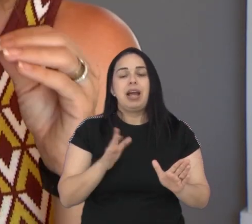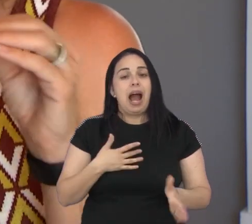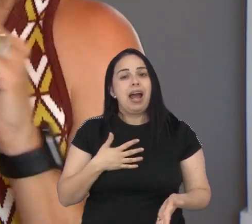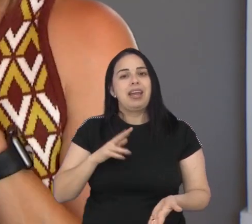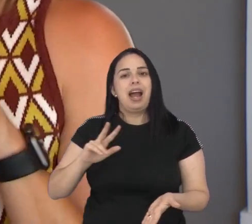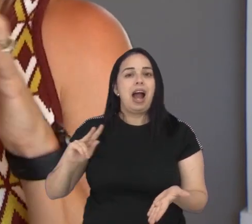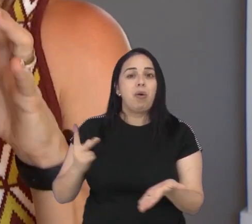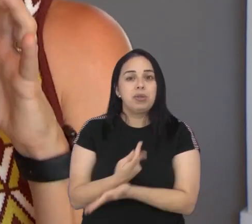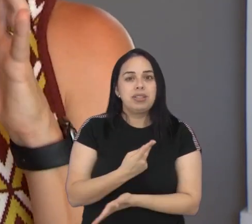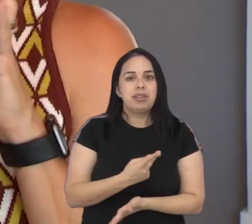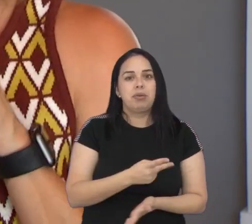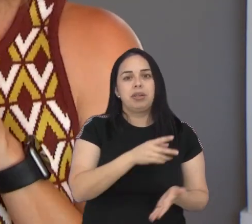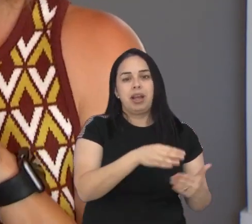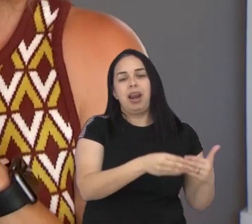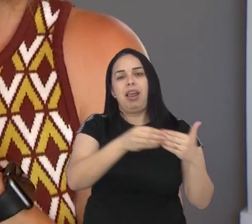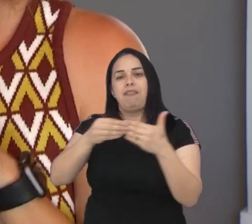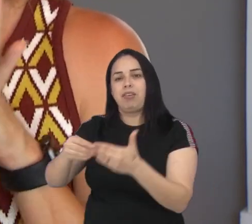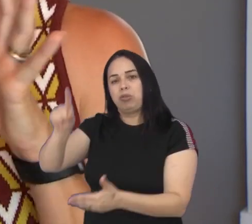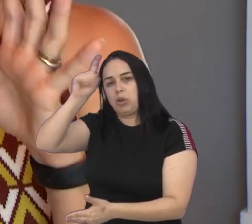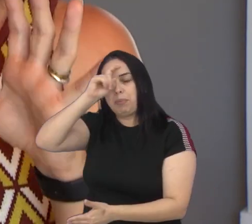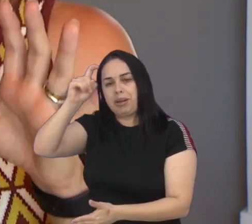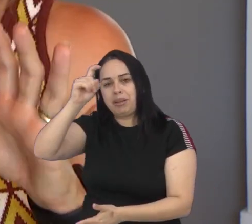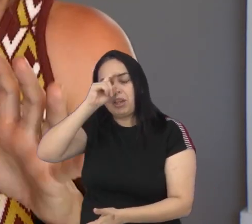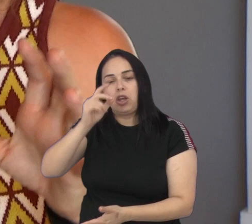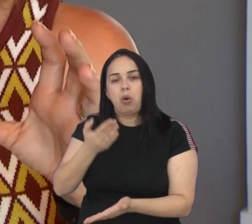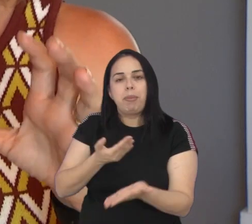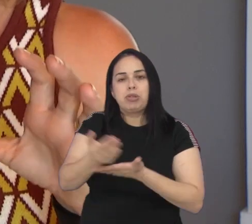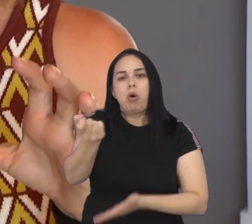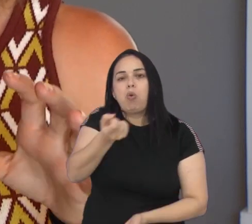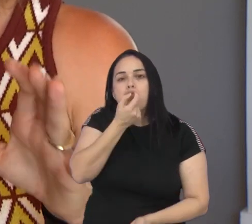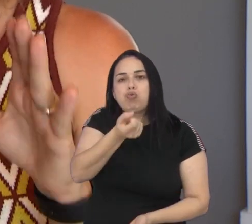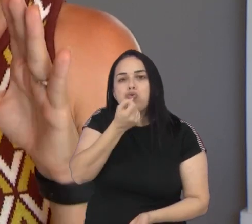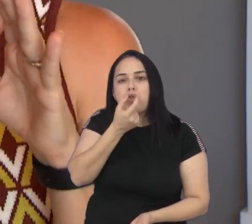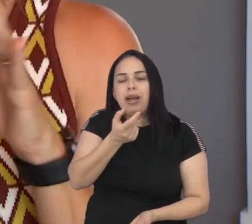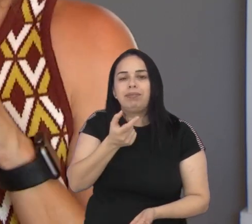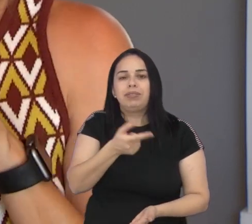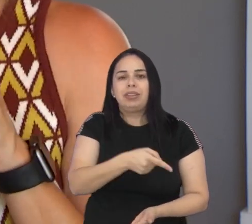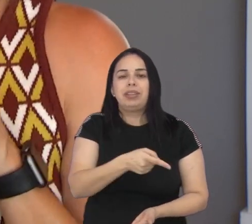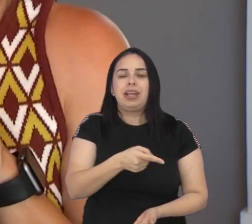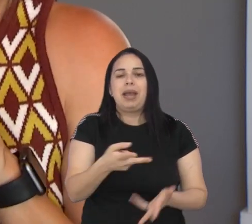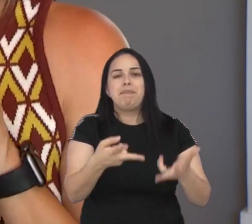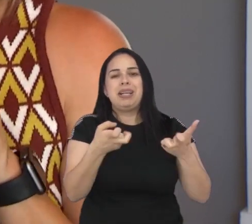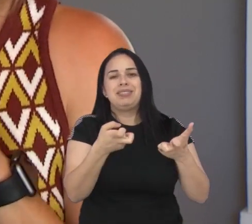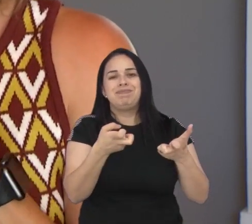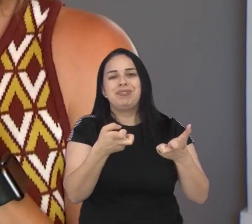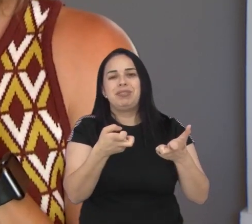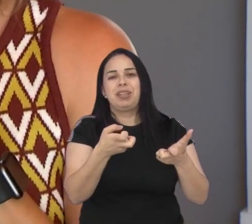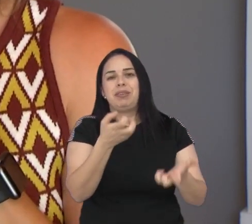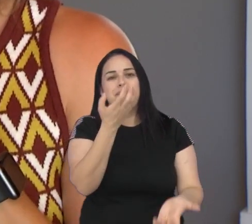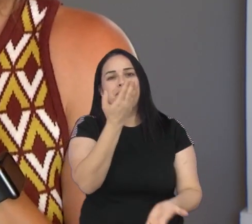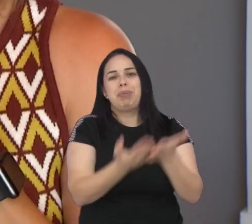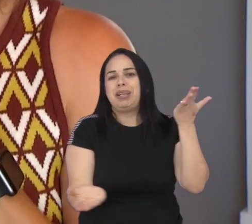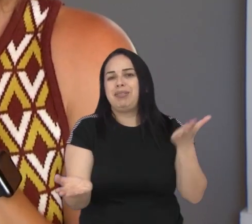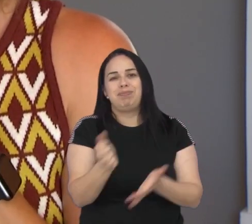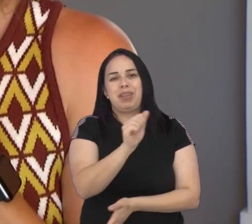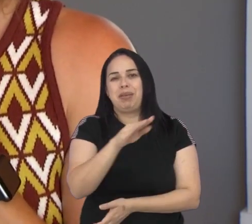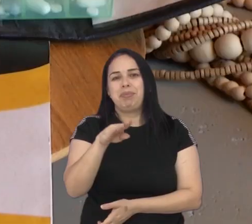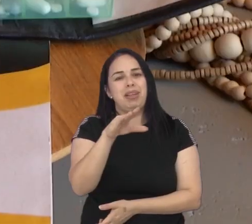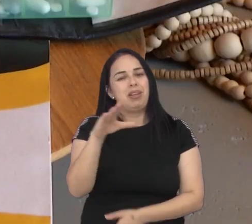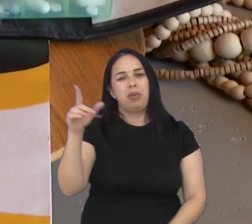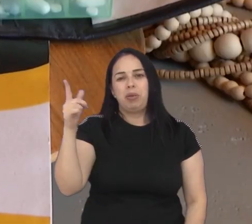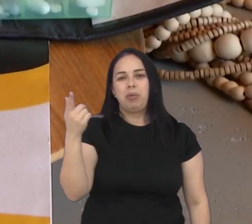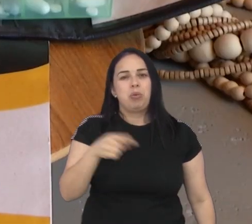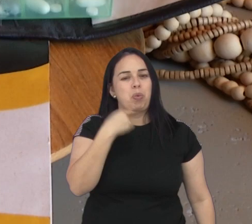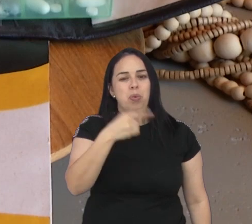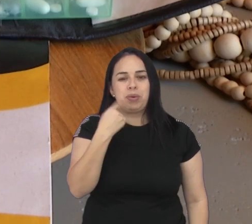pré-alfabetização. E logo depois que teve a internação, que ele começou o uso dos medicamentos e ele estabilizou, a primeira coisa que a gente viu que ele perdeu foi isso.